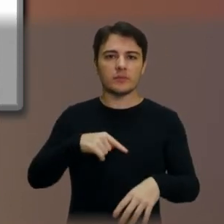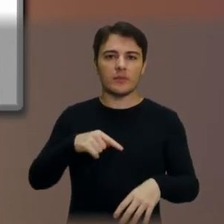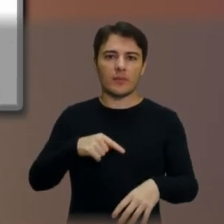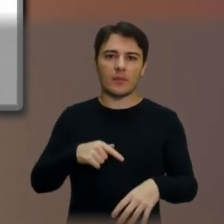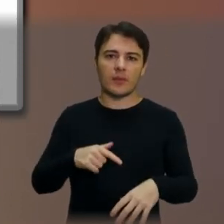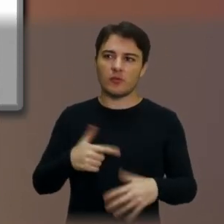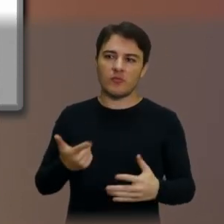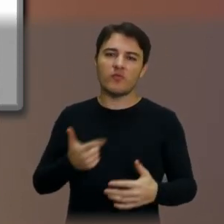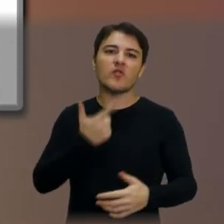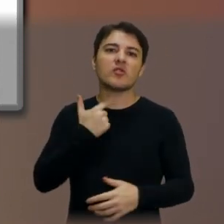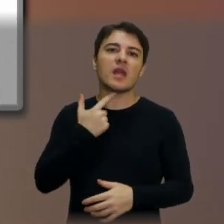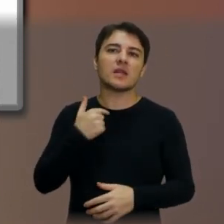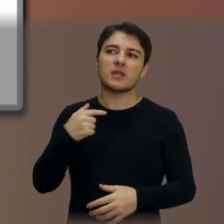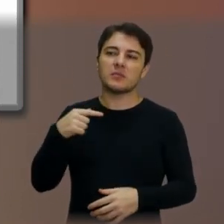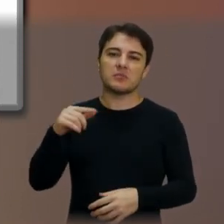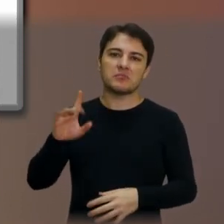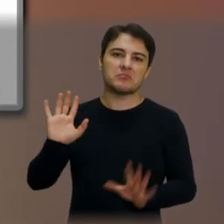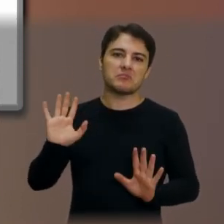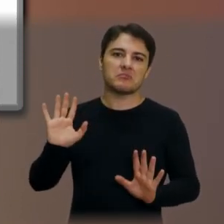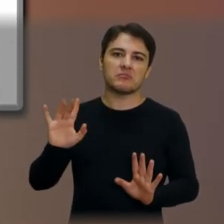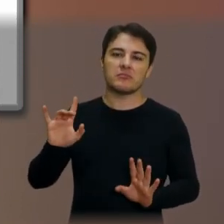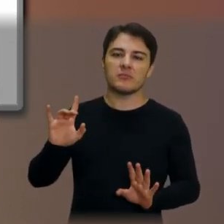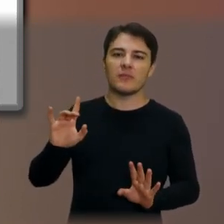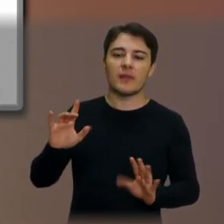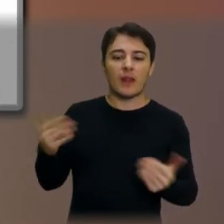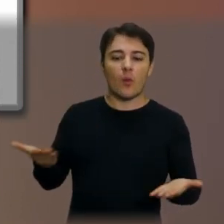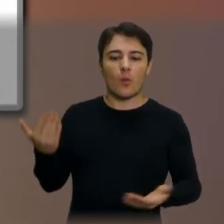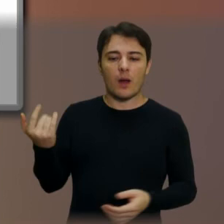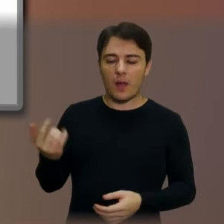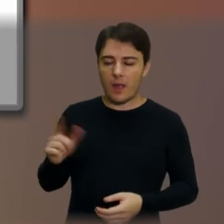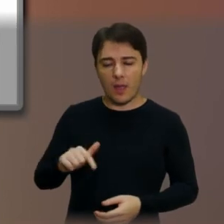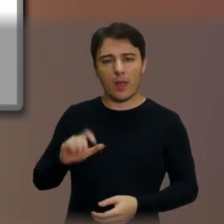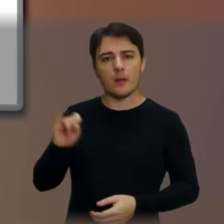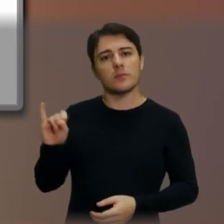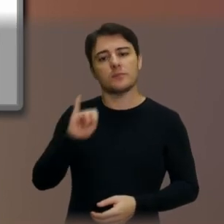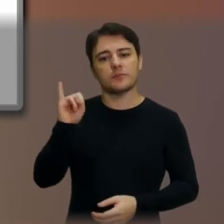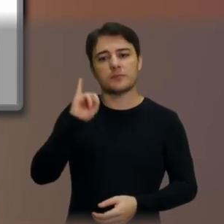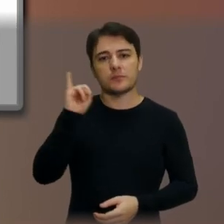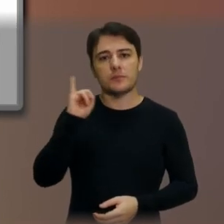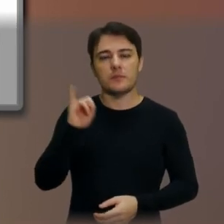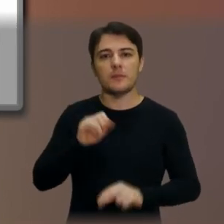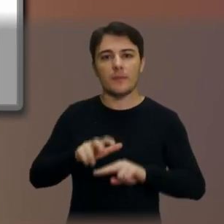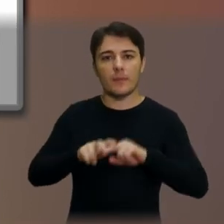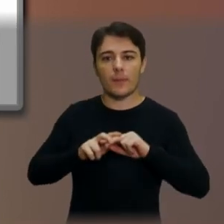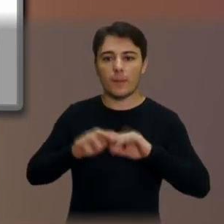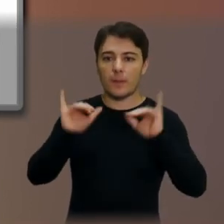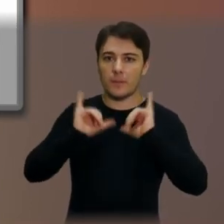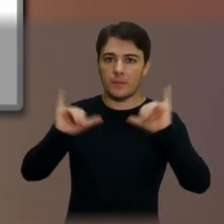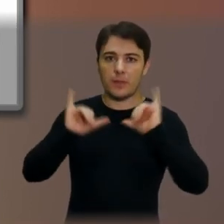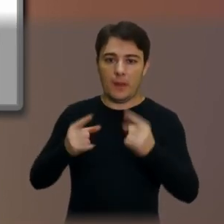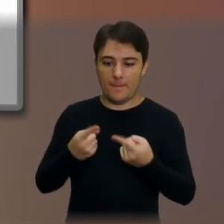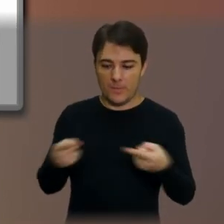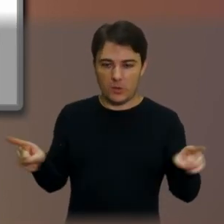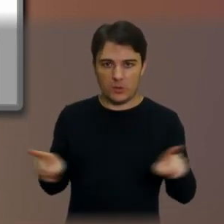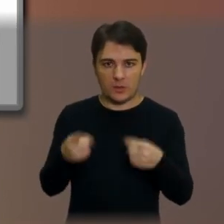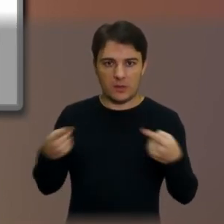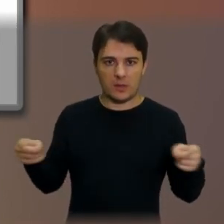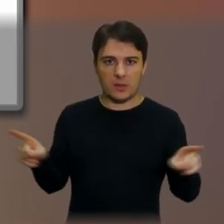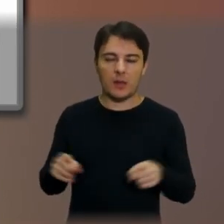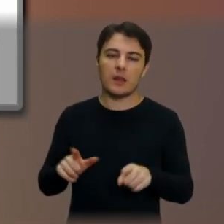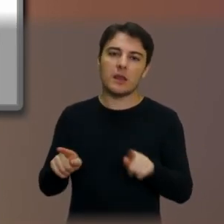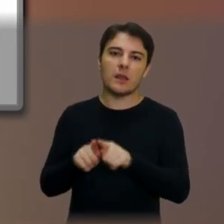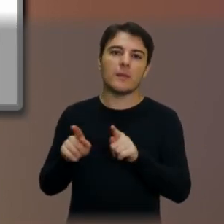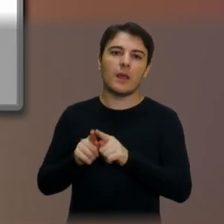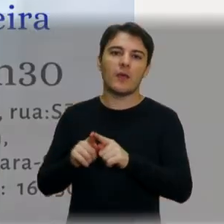de acordo com que Deus colocava o nosso coração e que foi muito importante é muito importante o a mensagem que a música Tem a mensagem